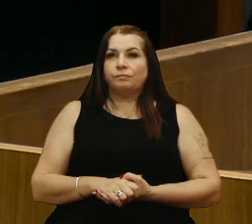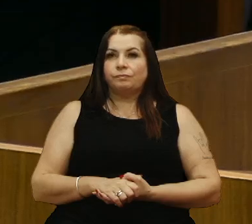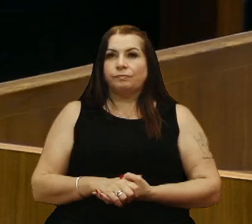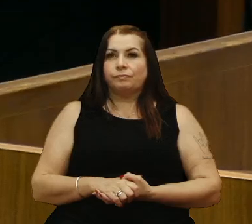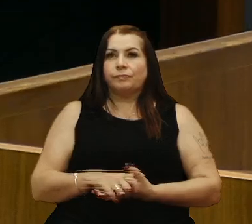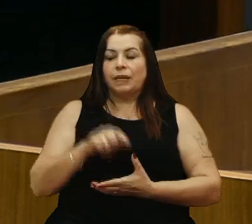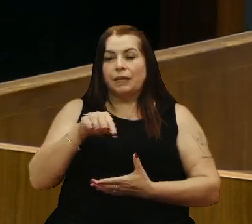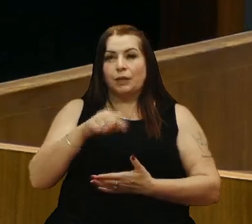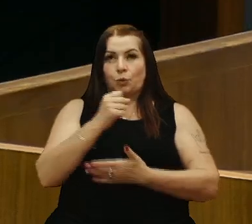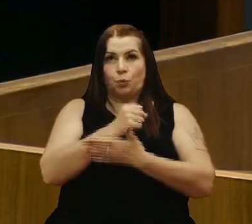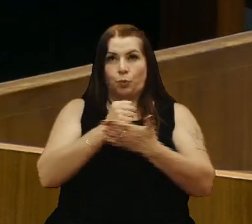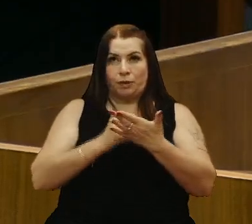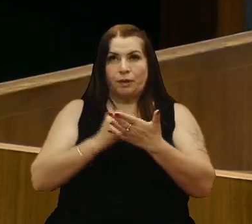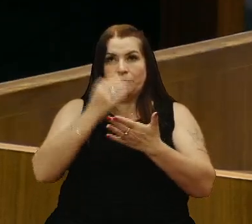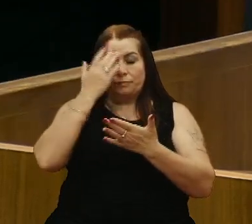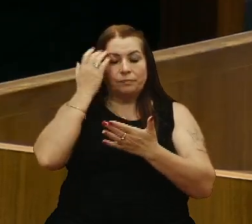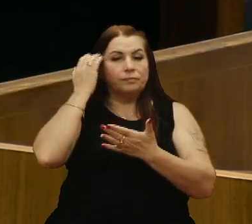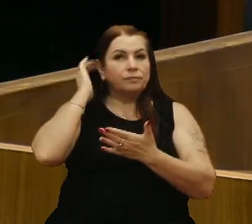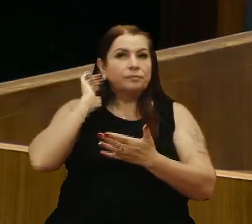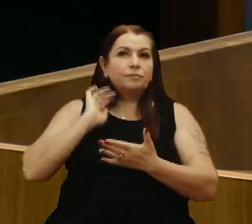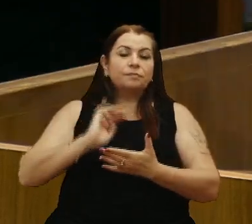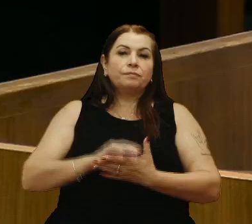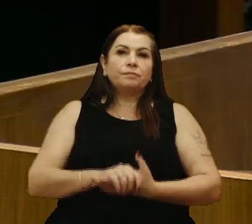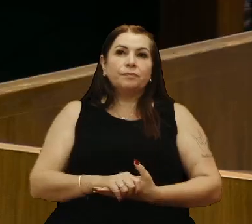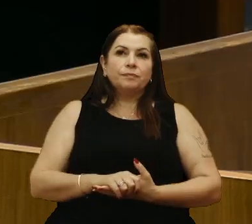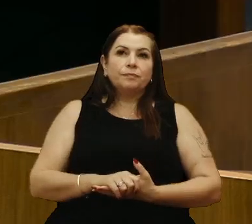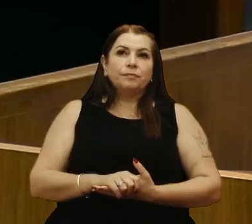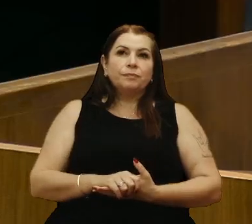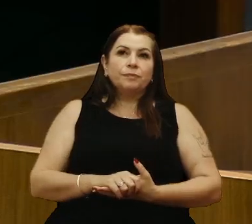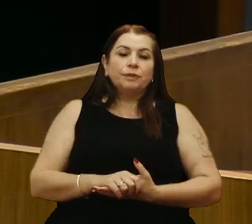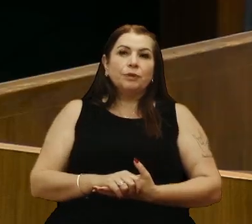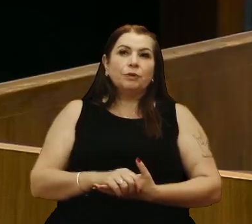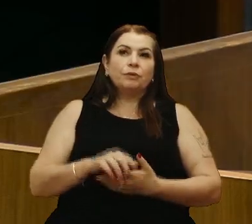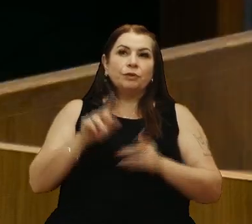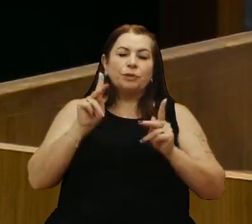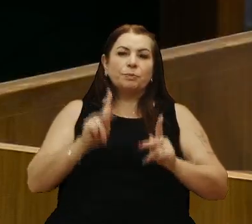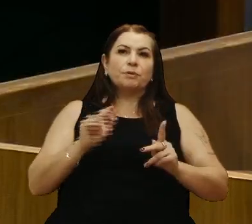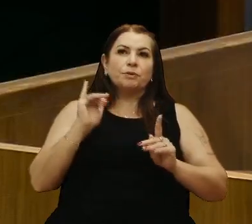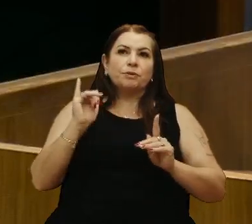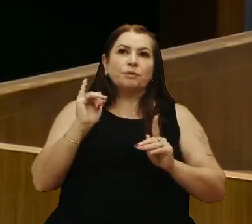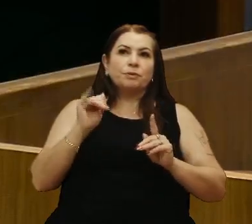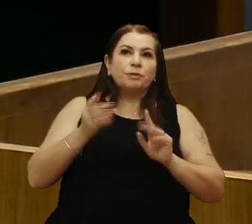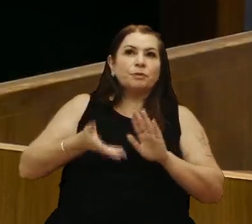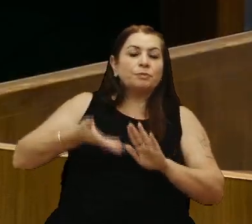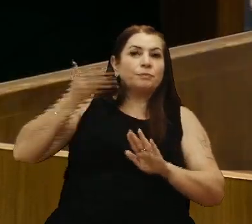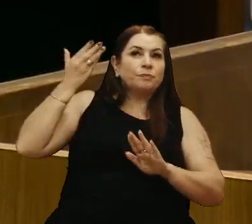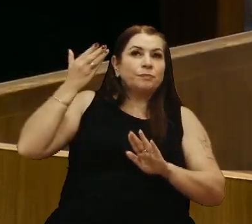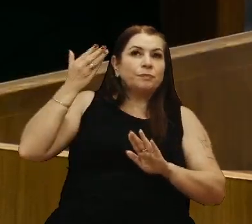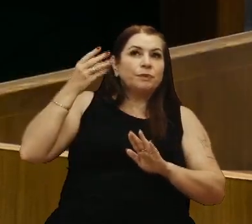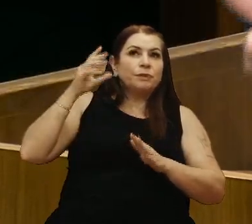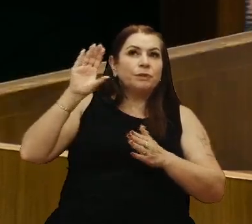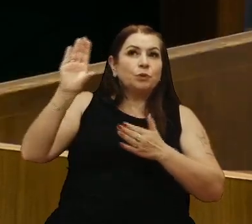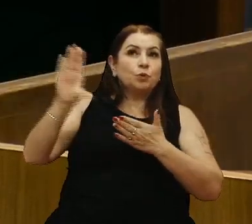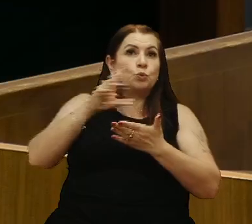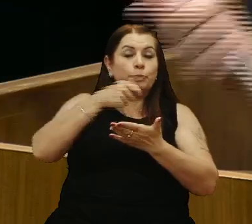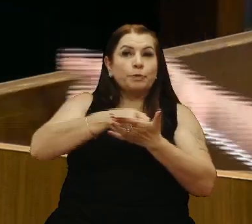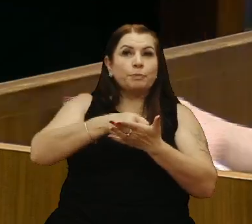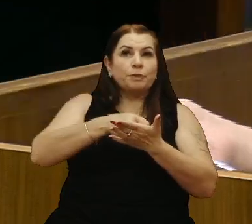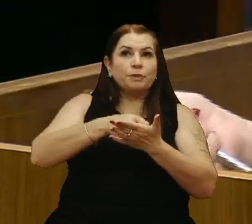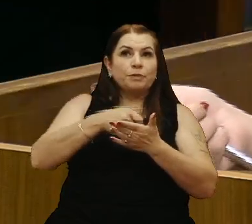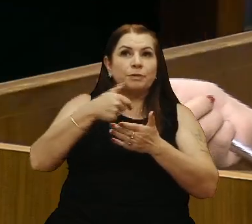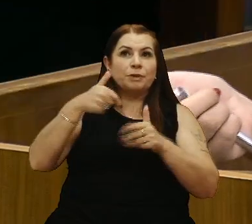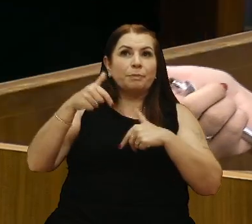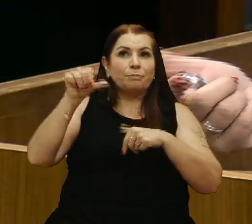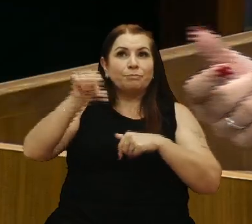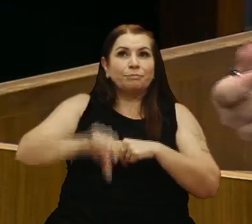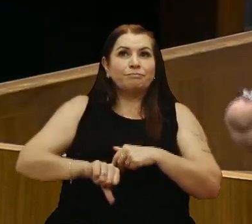Aqui, o contrato é quando o passageiro diminui, a tarifa sobe, o subsídio aumenta e o serviço